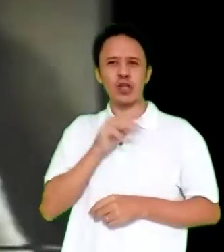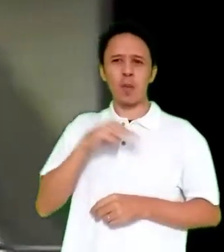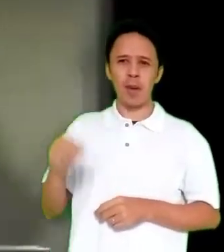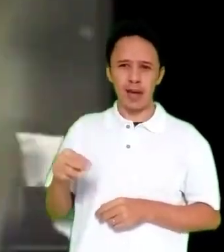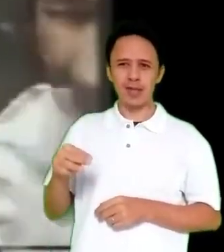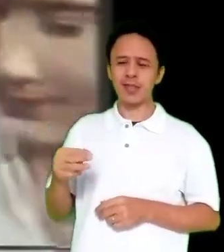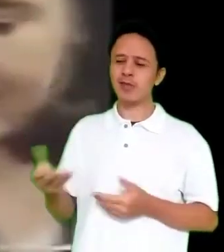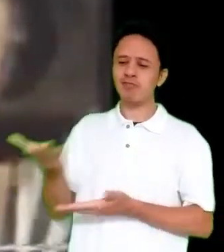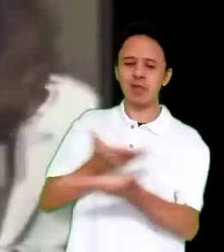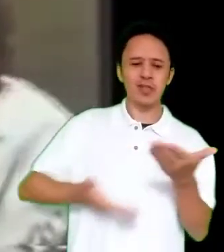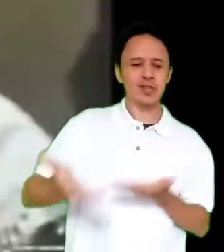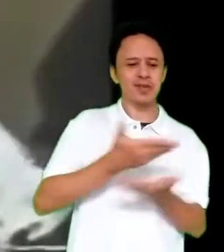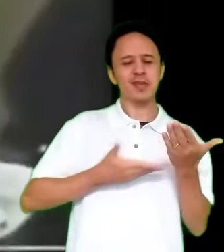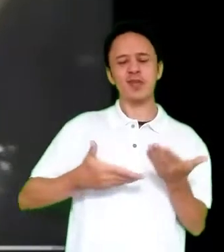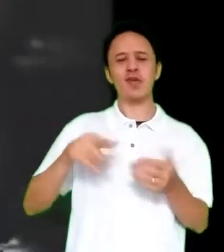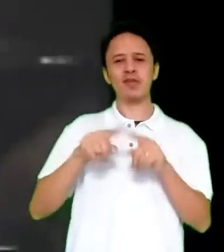dos empregados.